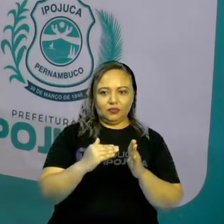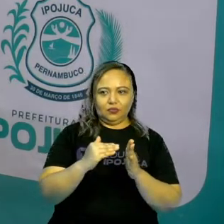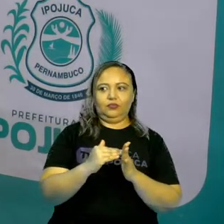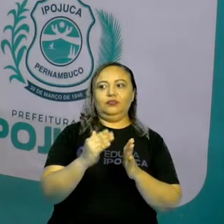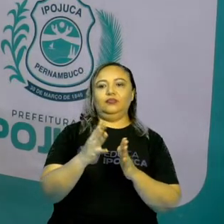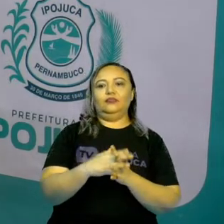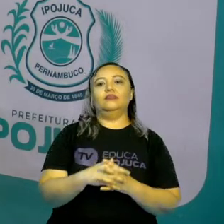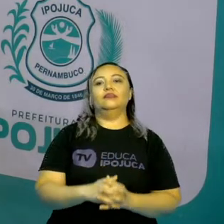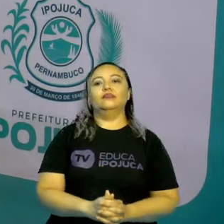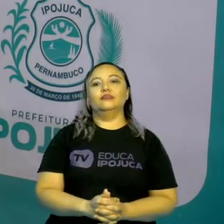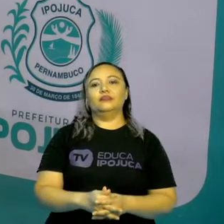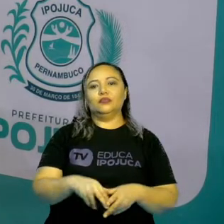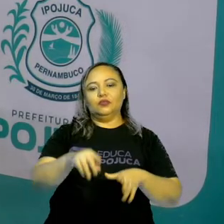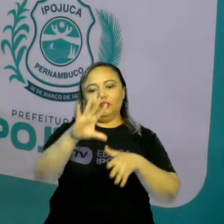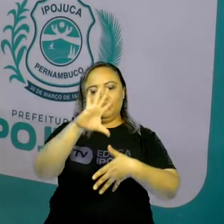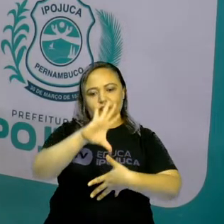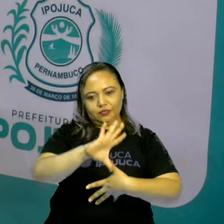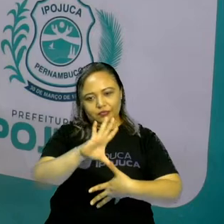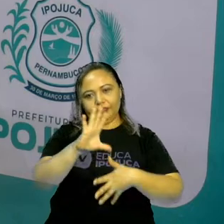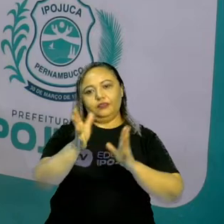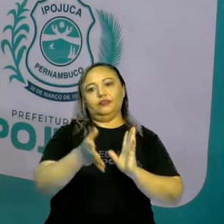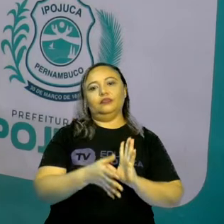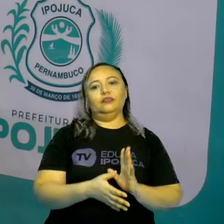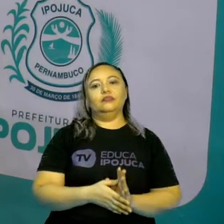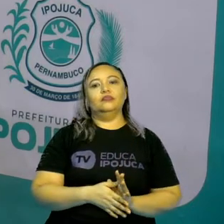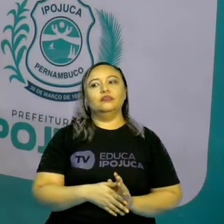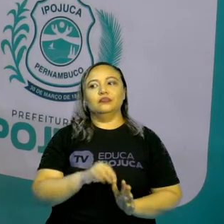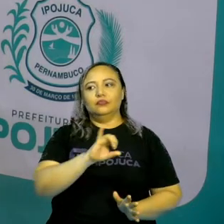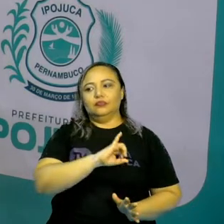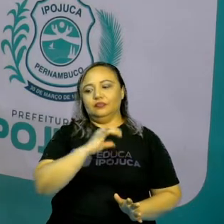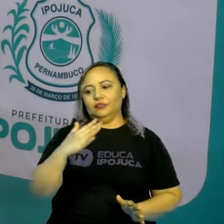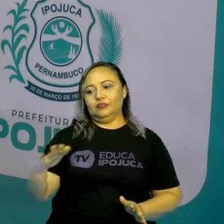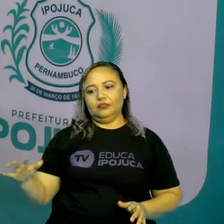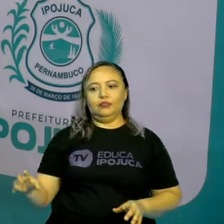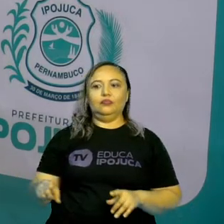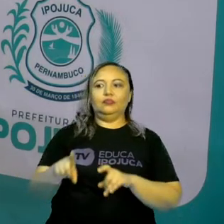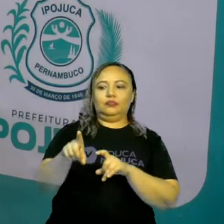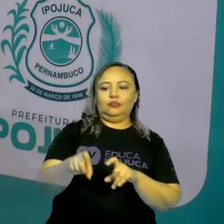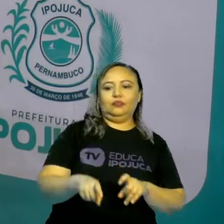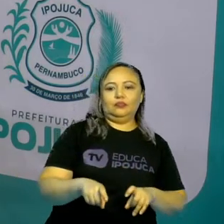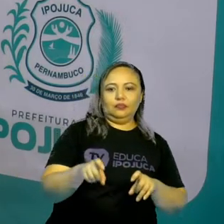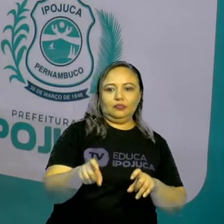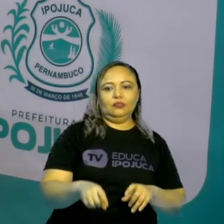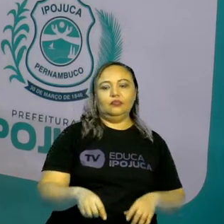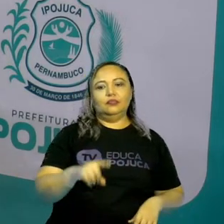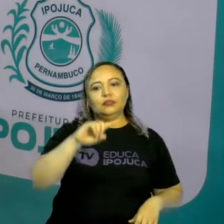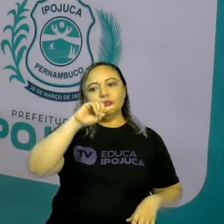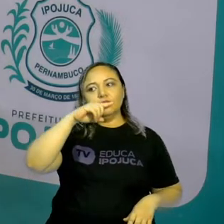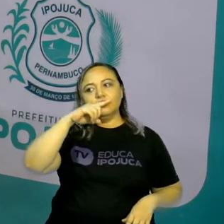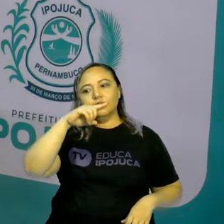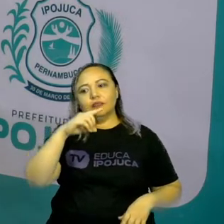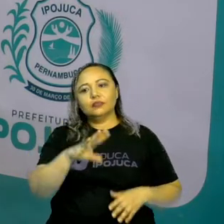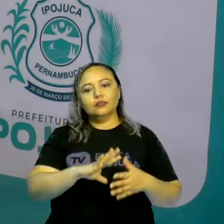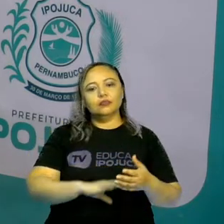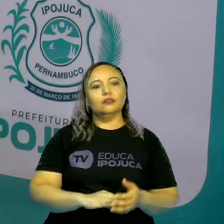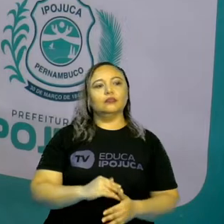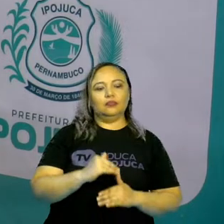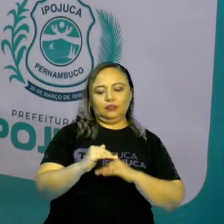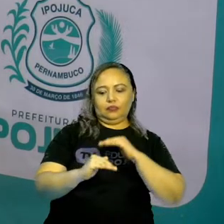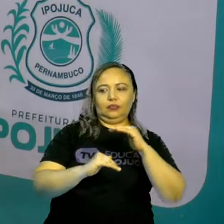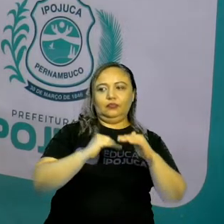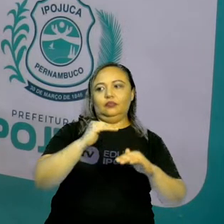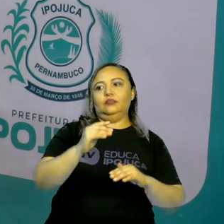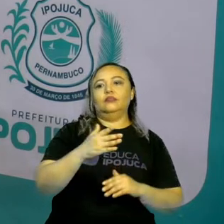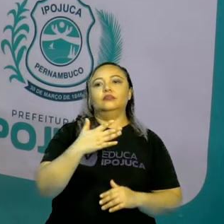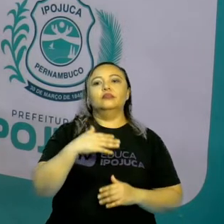eu falei sobre o mapa de Pojuca, sobre os engenhos, sobre a produção de cana, sobre o